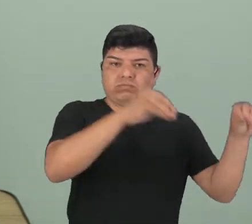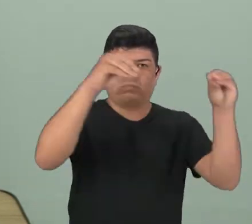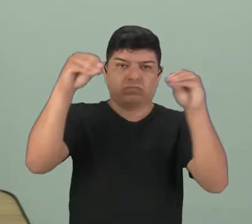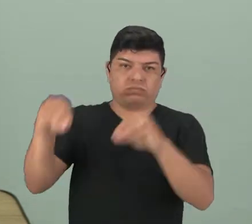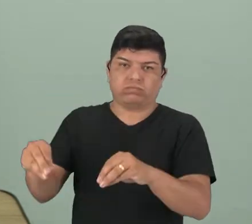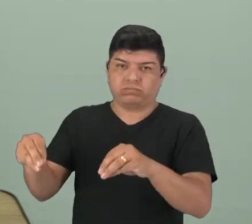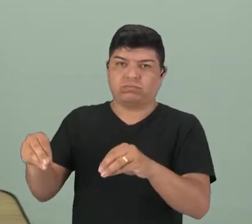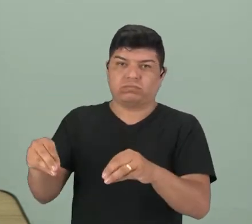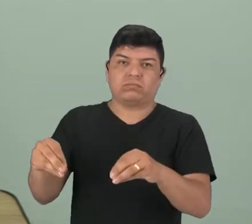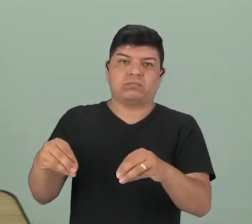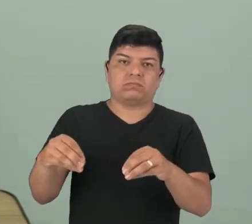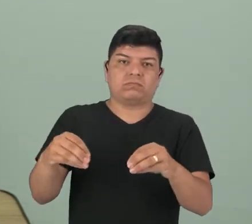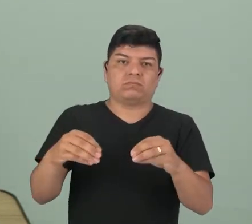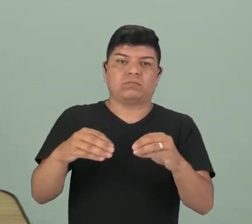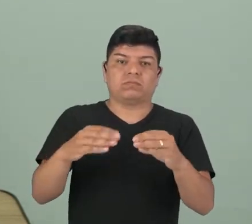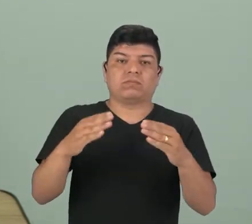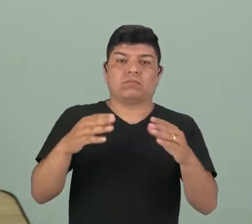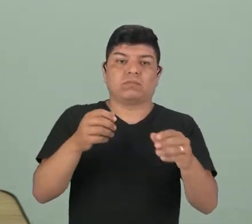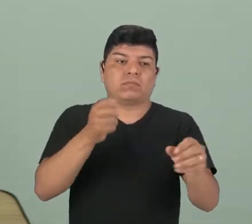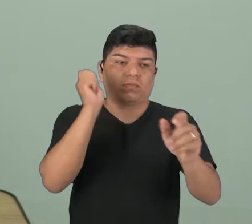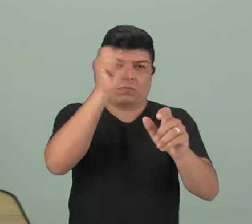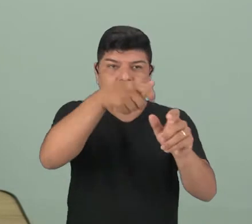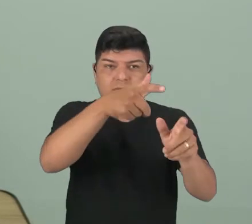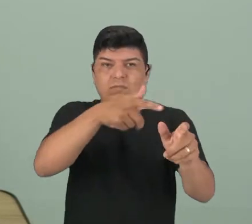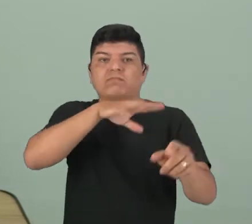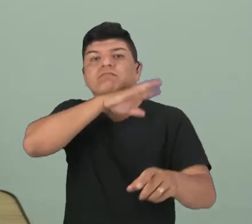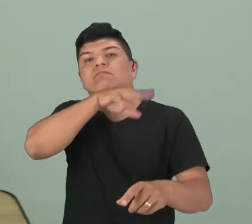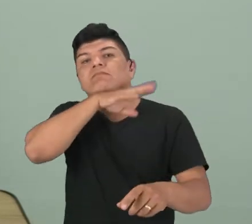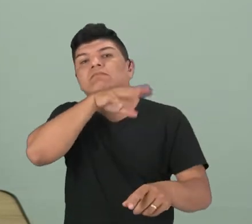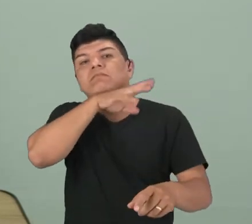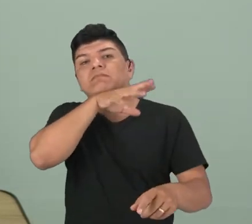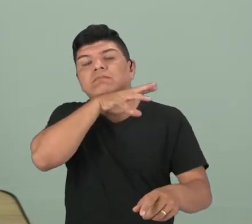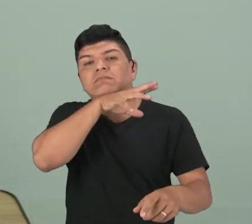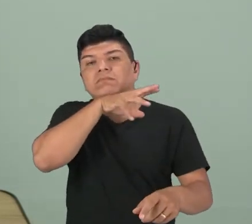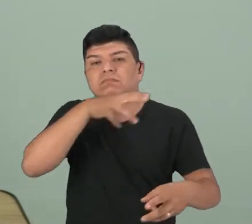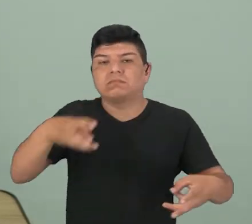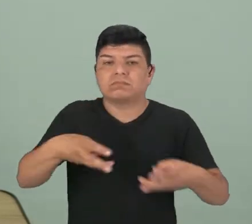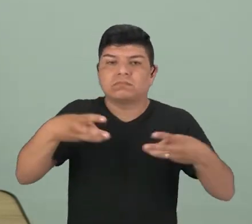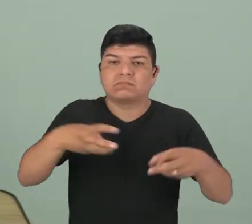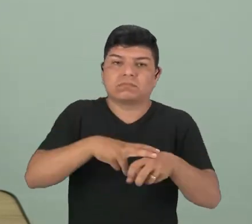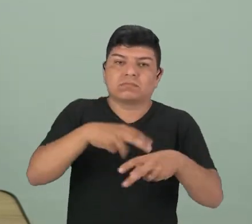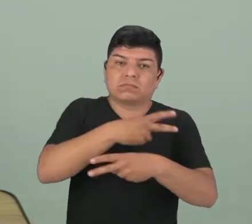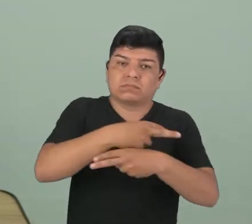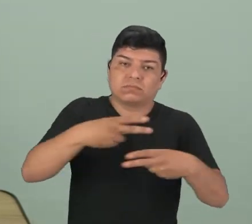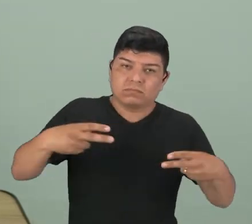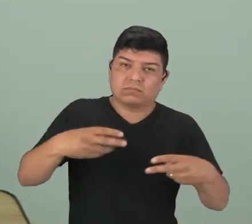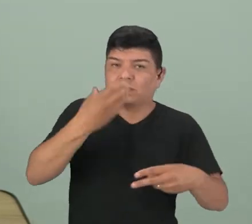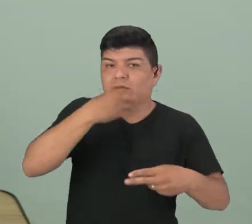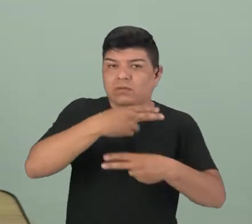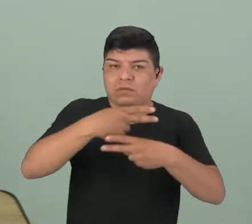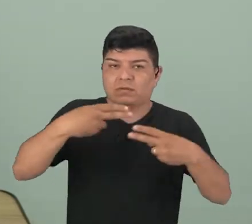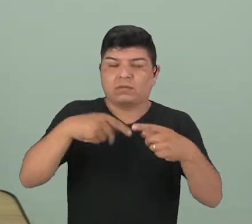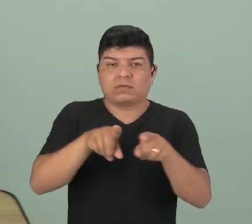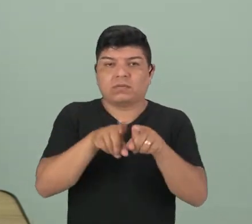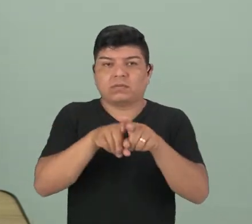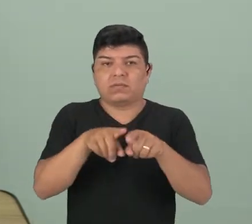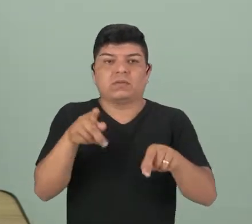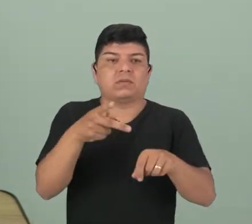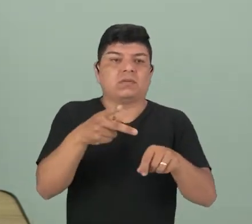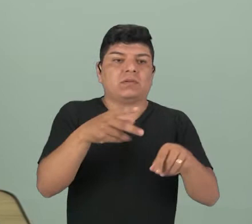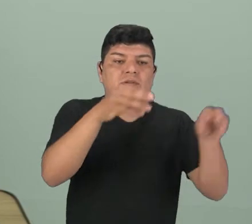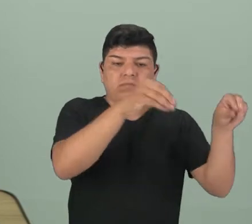nômades. Eles costumavam viver da caça de animais, da coleta de vegetais, raízes e frutos. E para coletar esses alimentos, eles